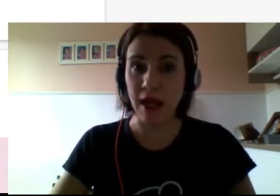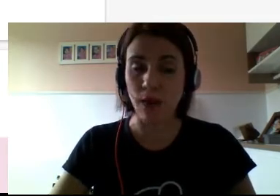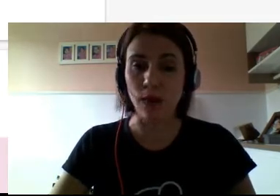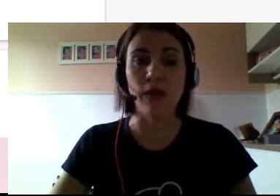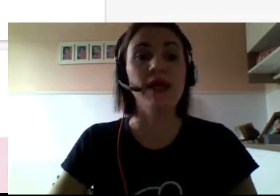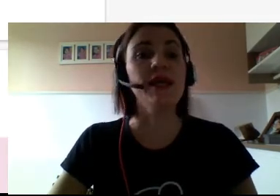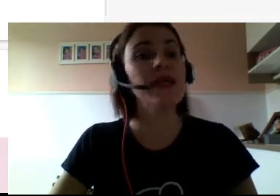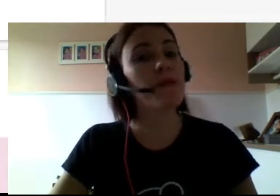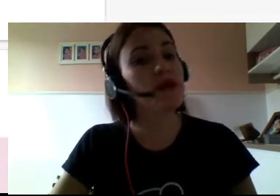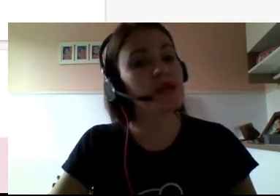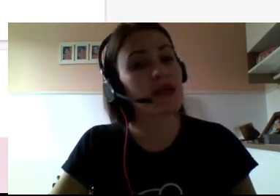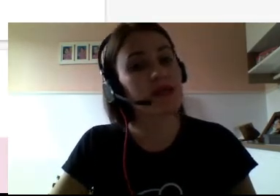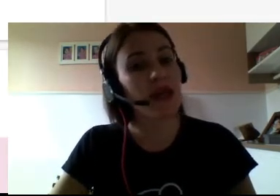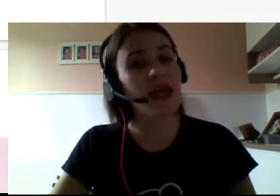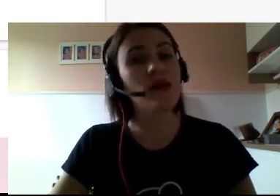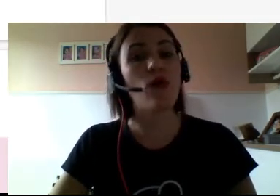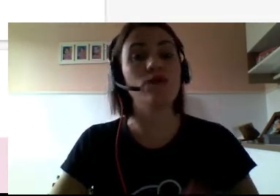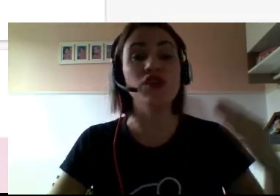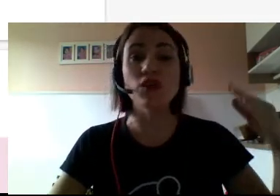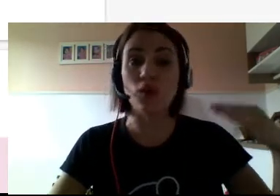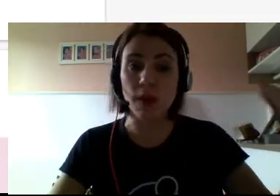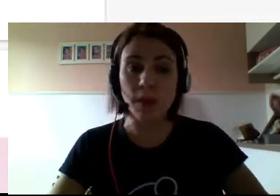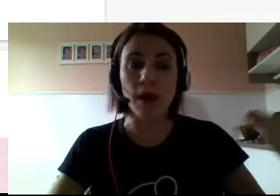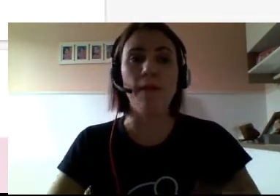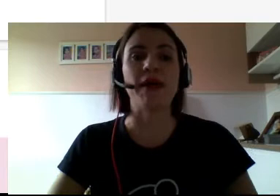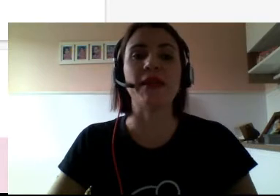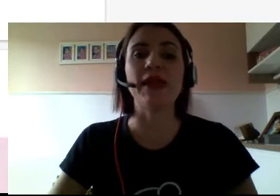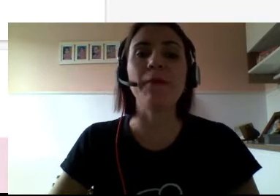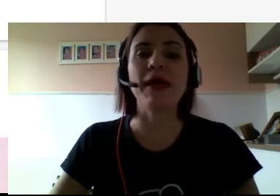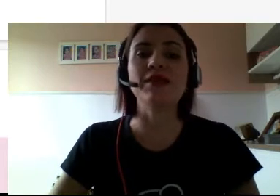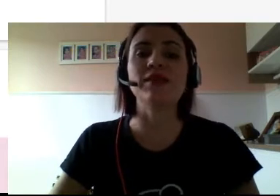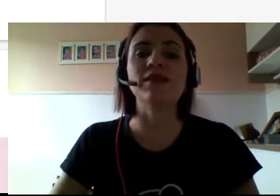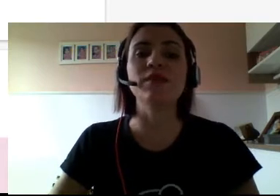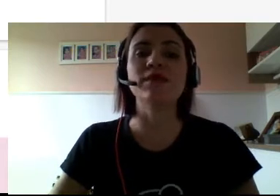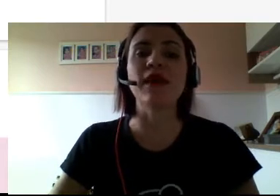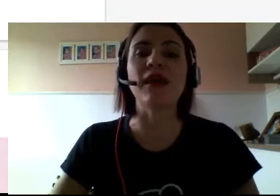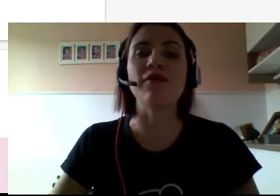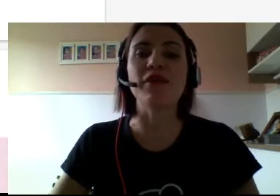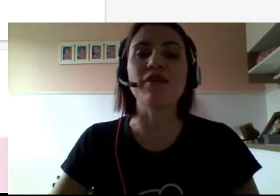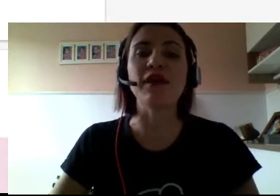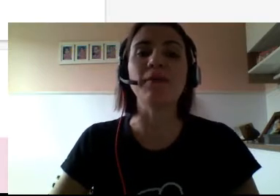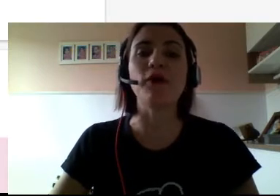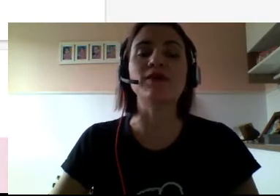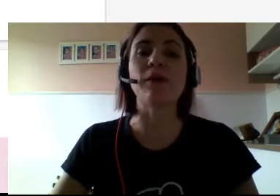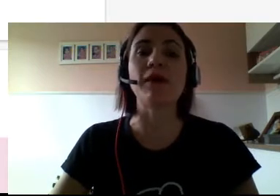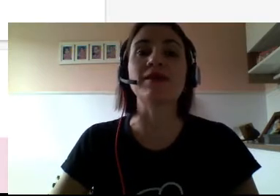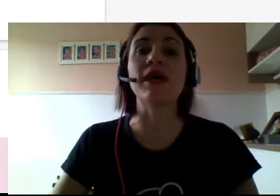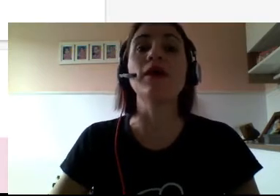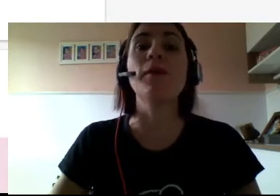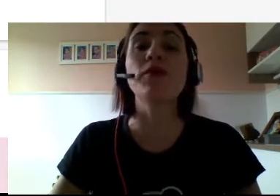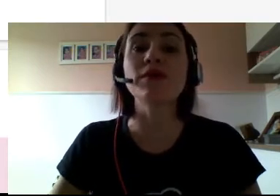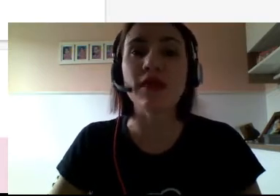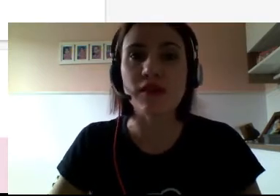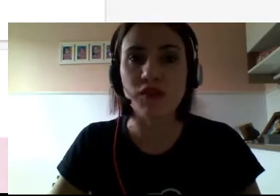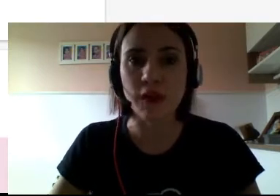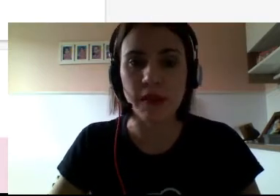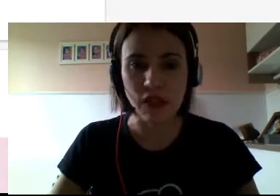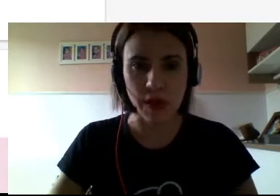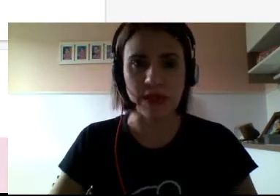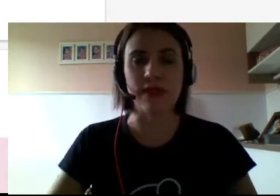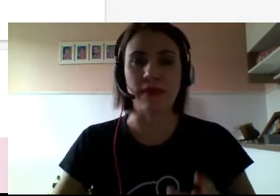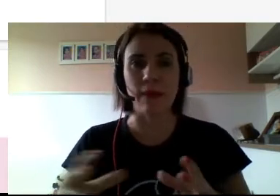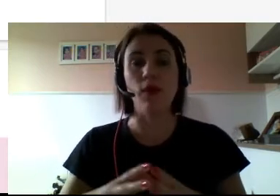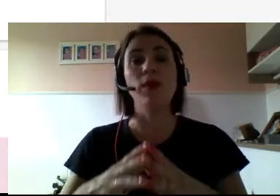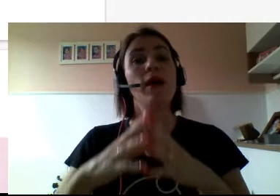do espetáculo e depois da estreia continuou para que a peça se mantenha viva e possa passar por